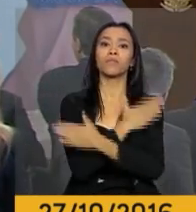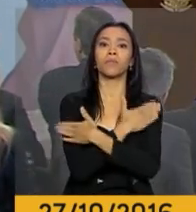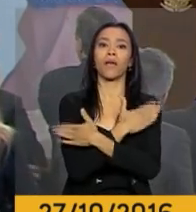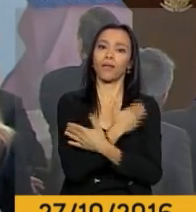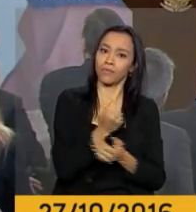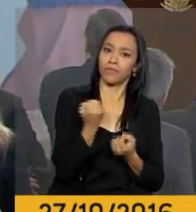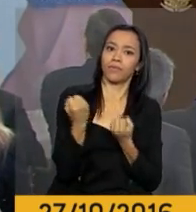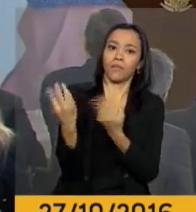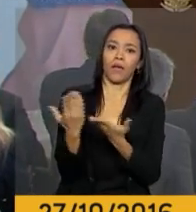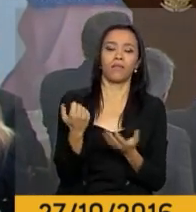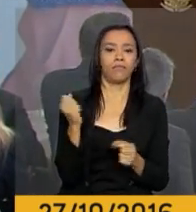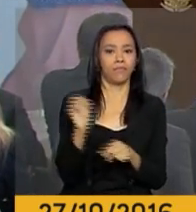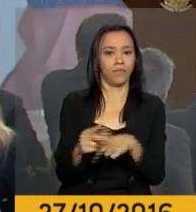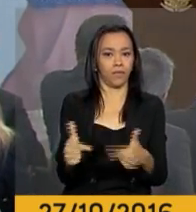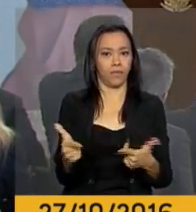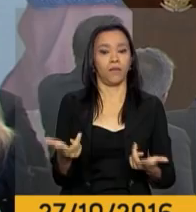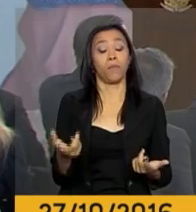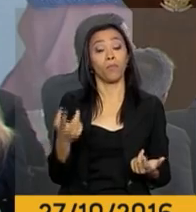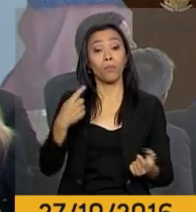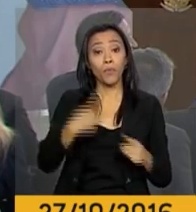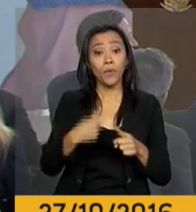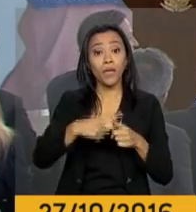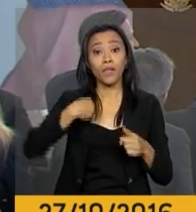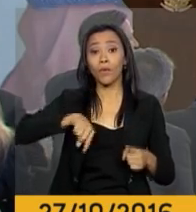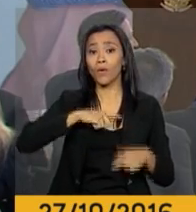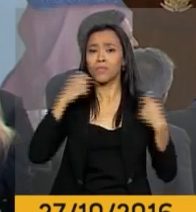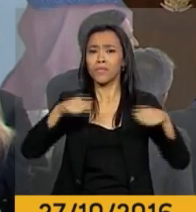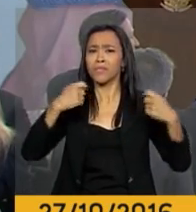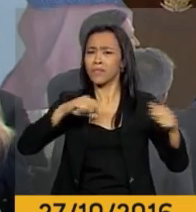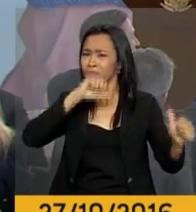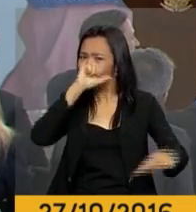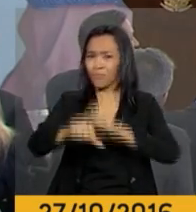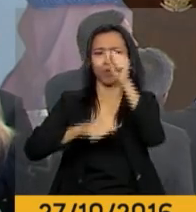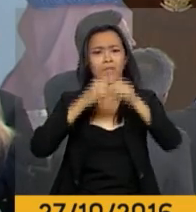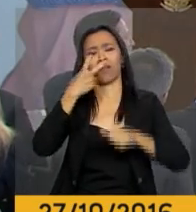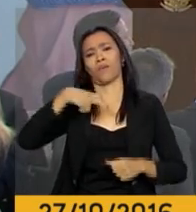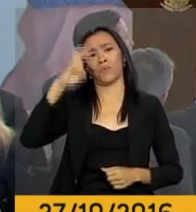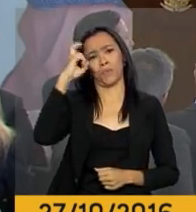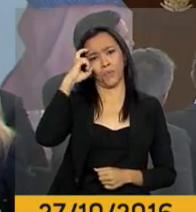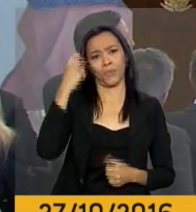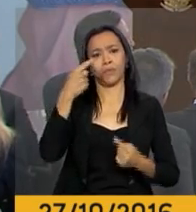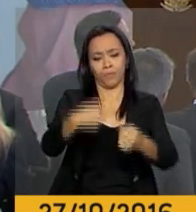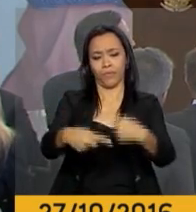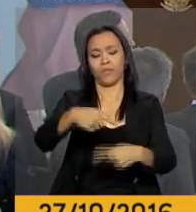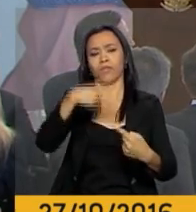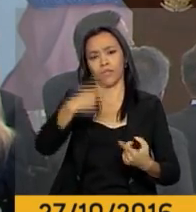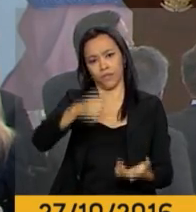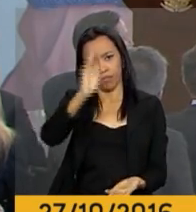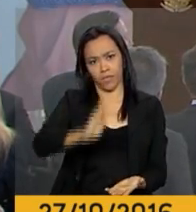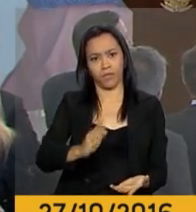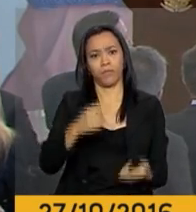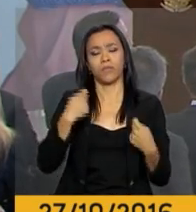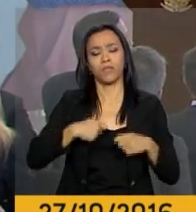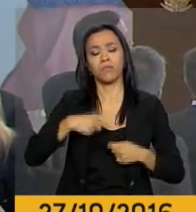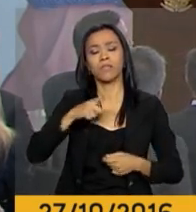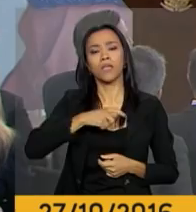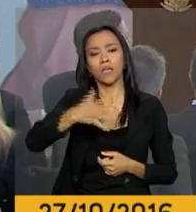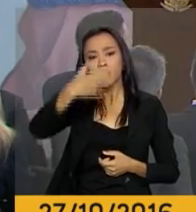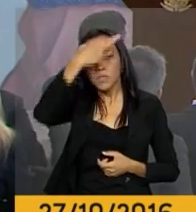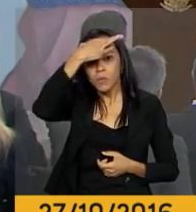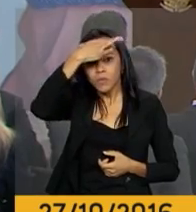nós precisamos, mais do que nunca, mudar a cultura política do país. Nós precisamos ter ciência